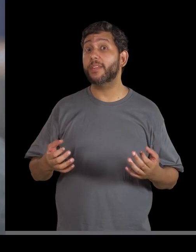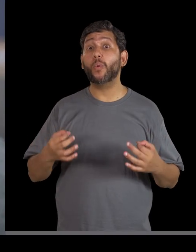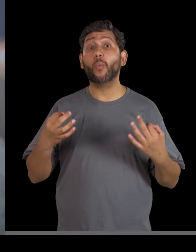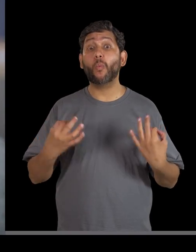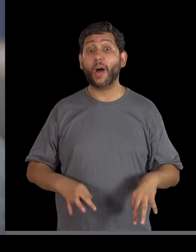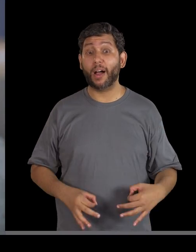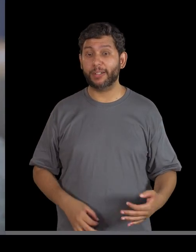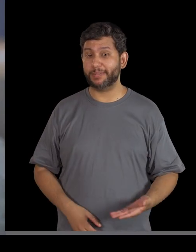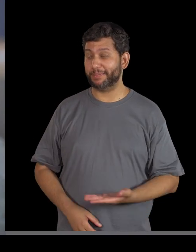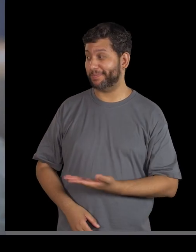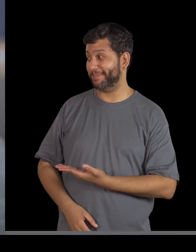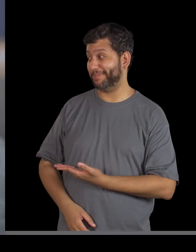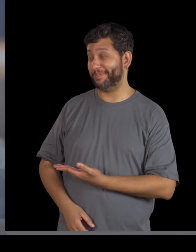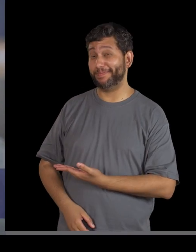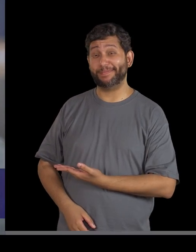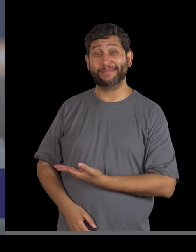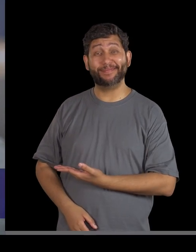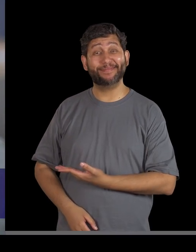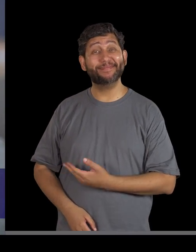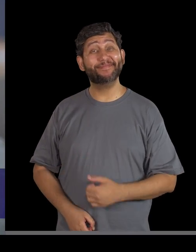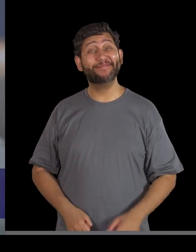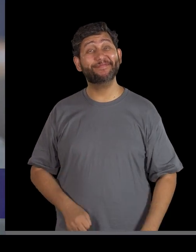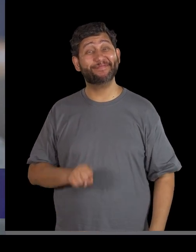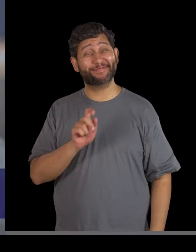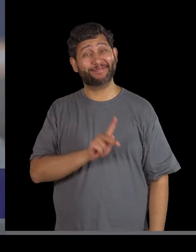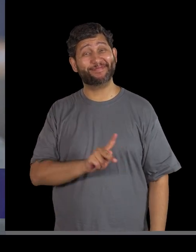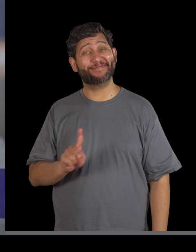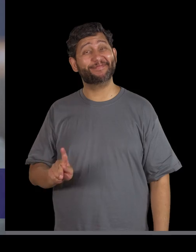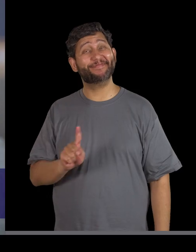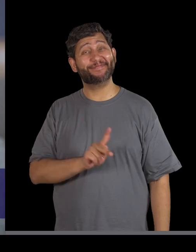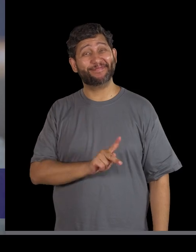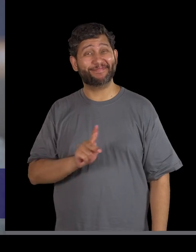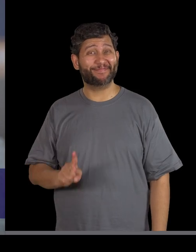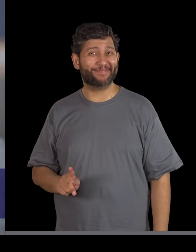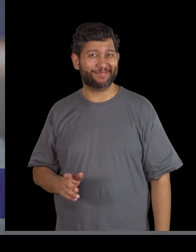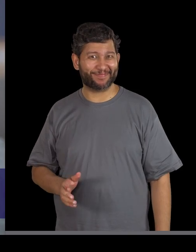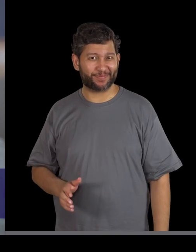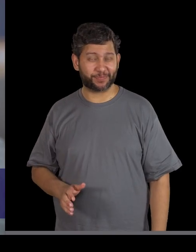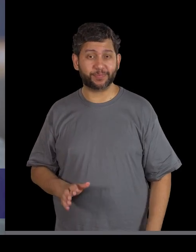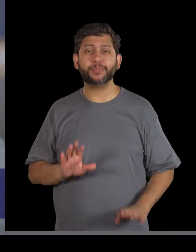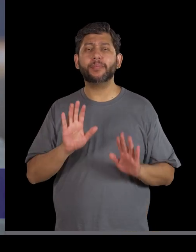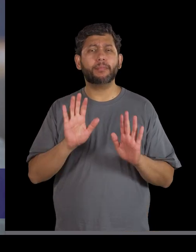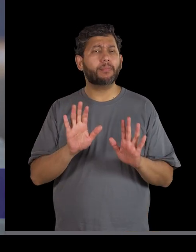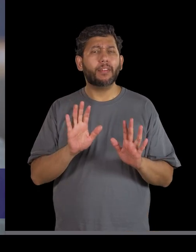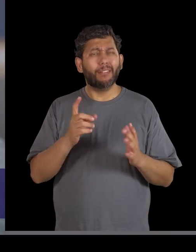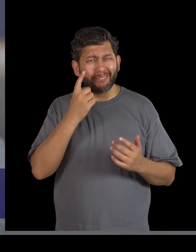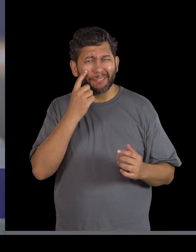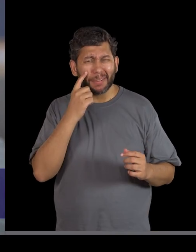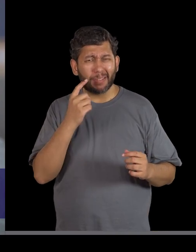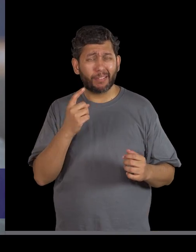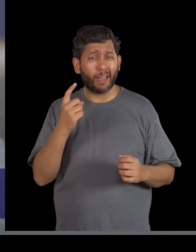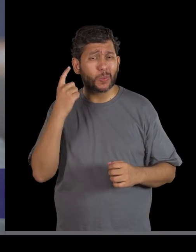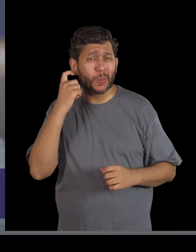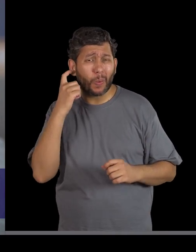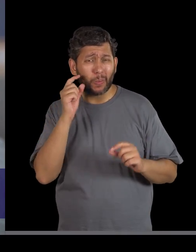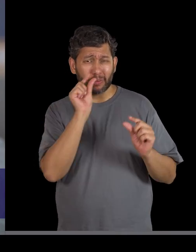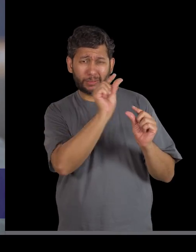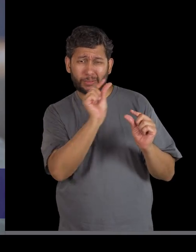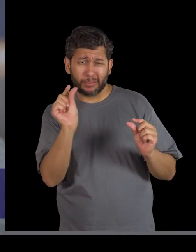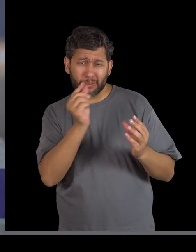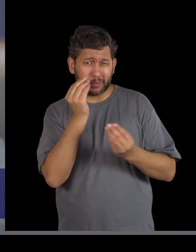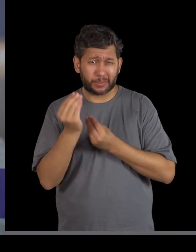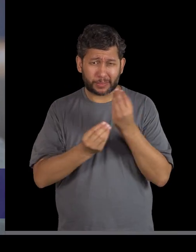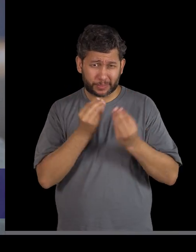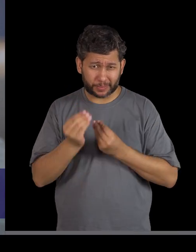Acertou quem disse que é teacher. Teacher. Isso mesmo. Então, vamos observar aqui o que são os detalhes